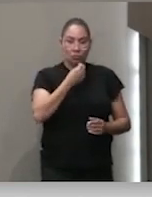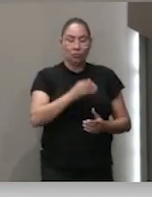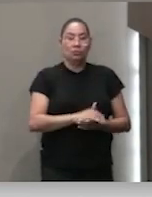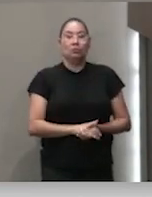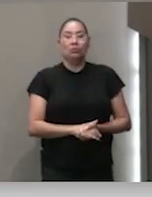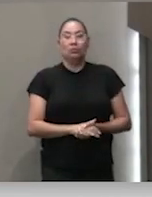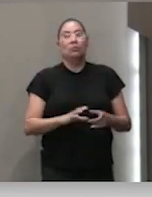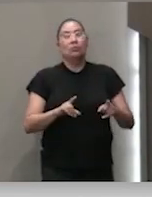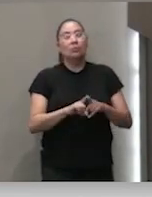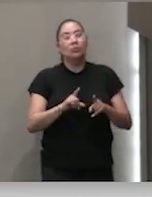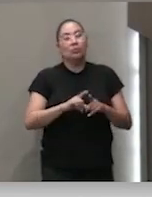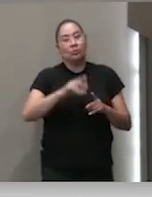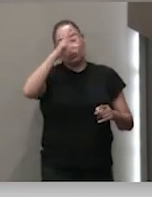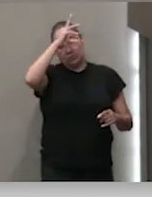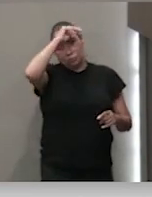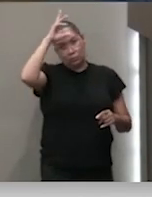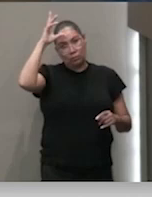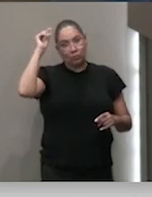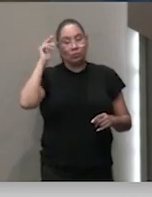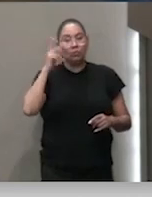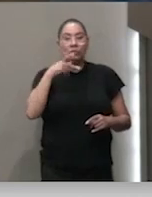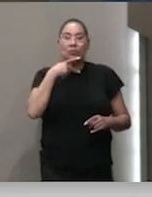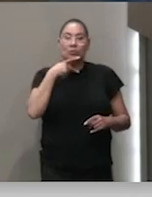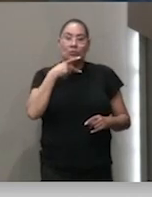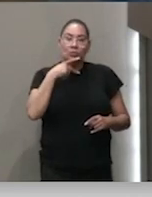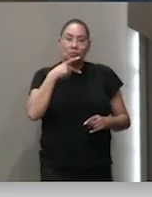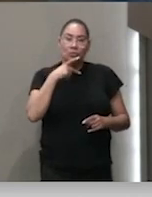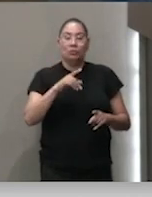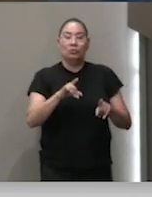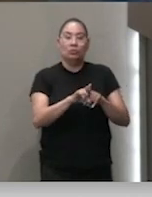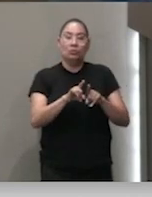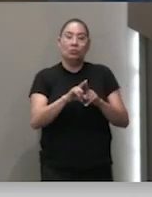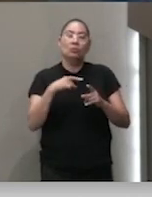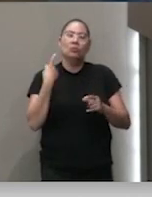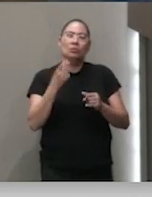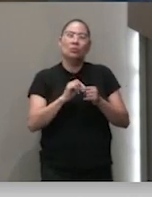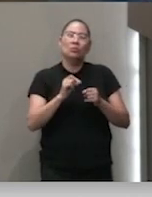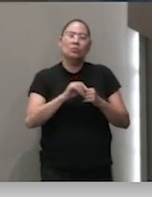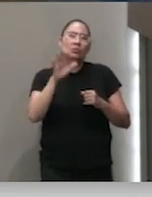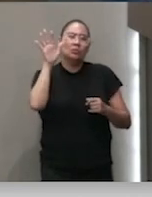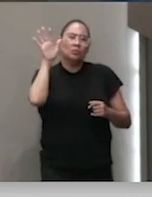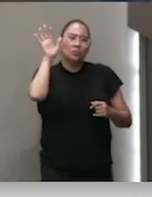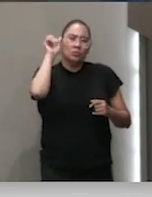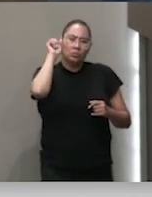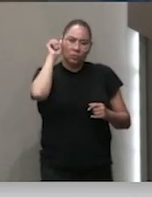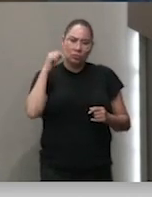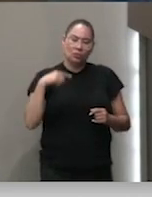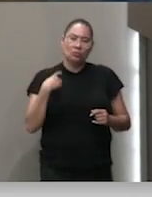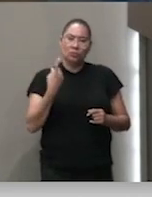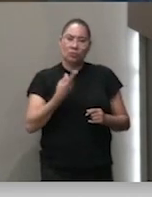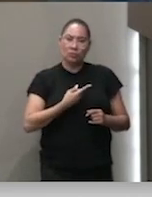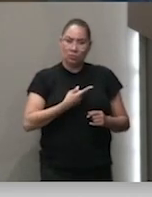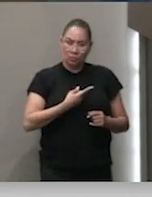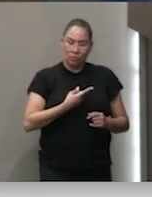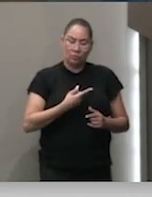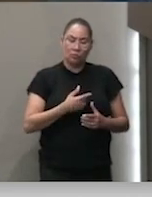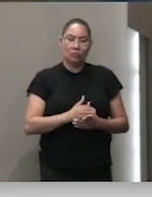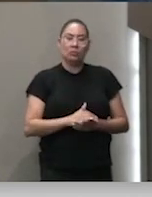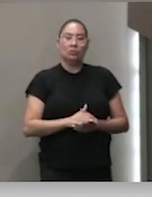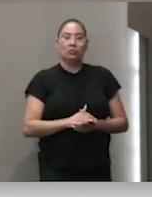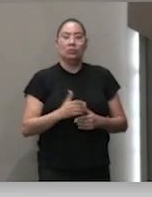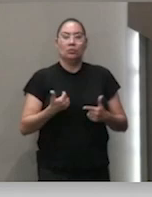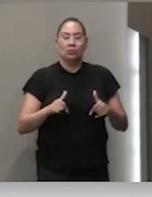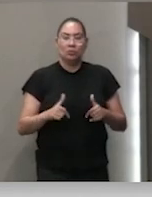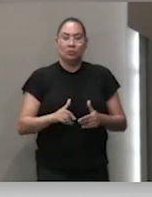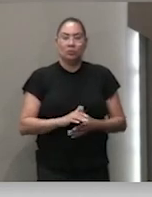foi reeleito o prefeito municipal Pedro Almeida. A gente também quer fazer uma análise do nosso ponto de vista, vereadora professora Regina,